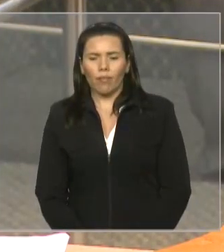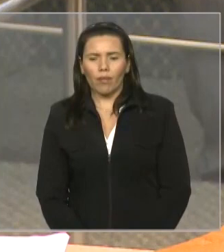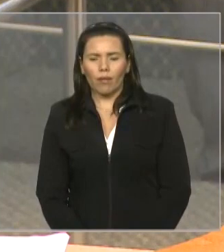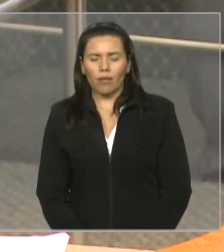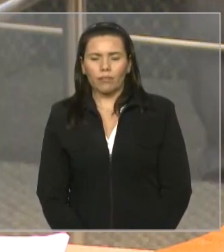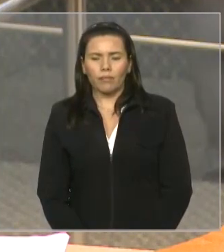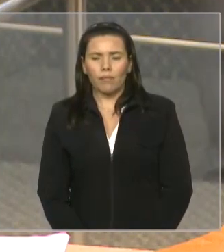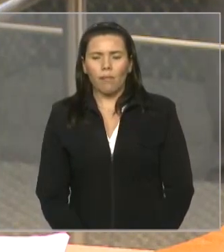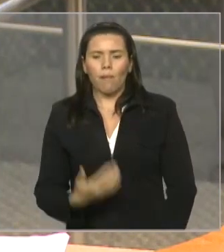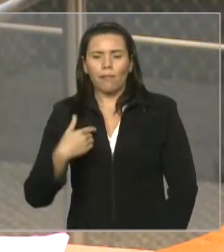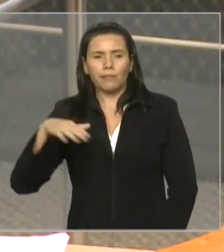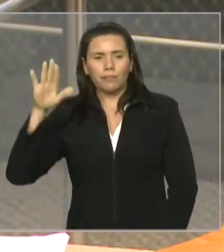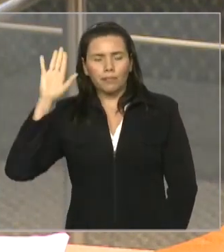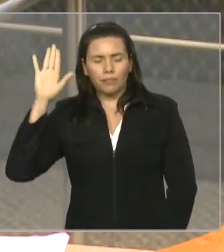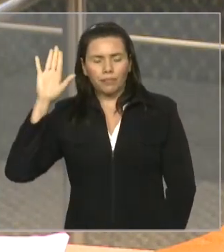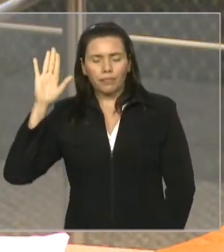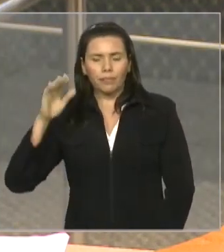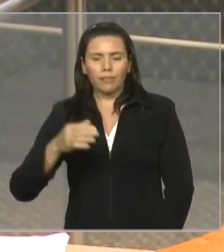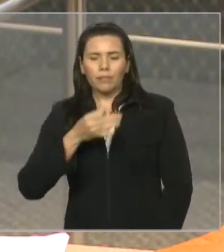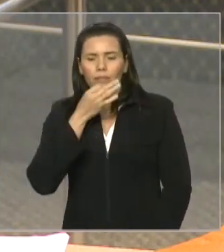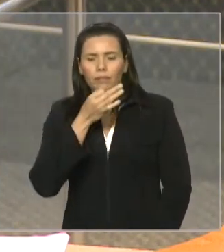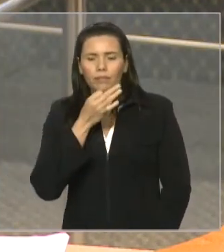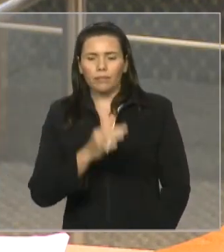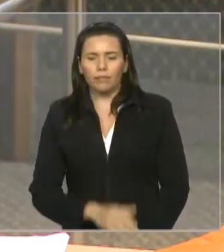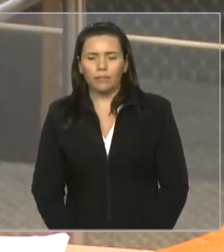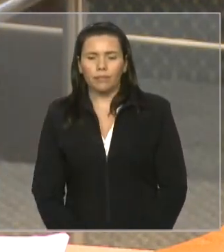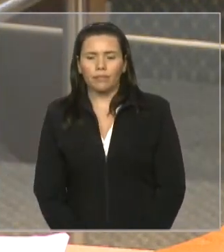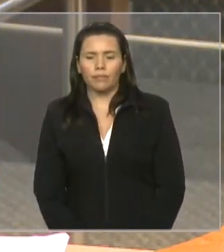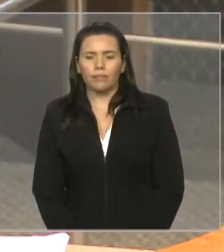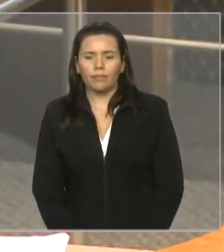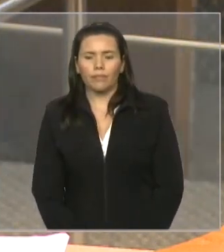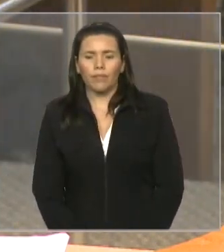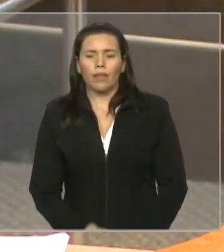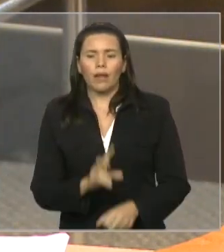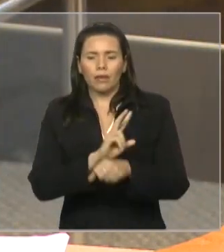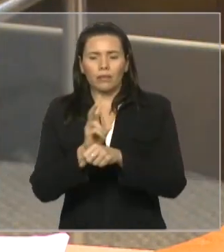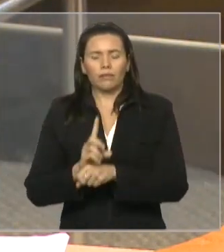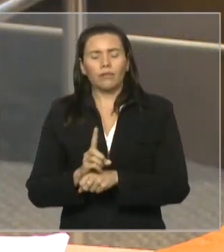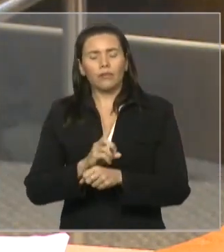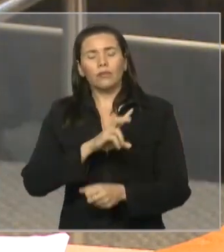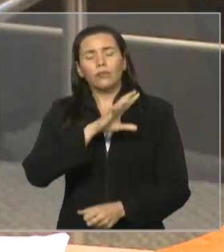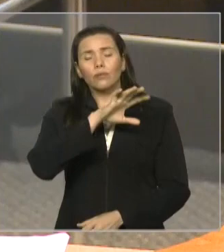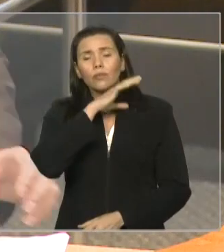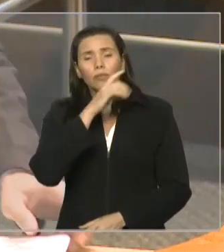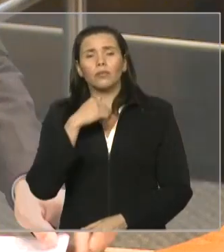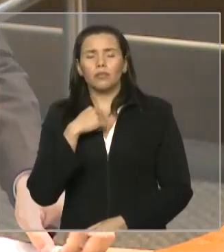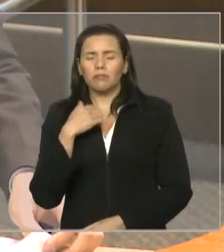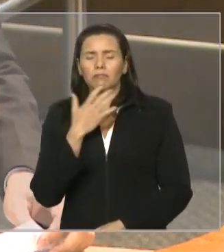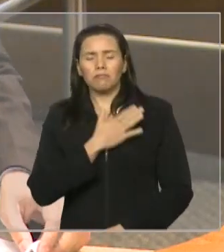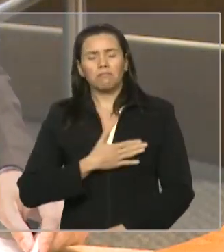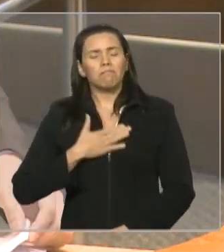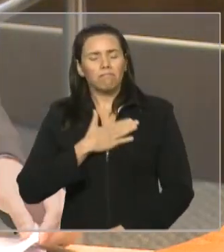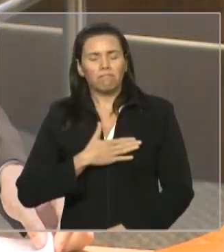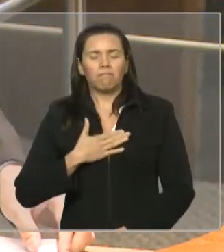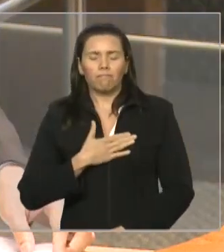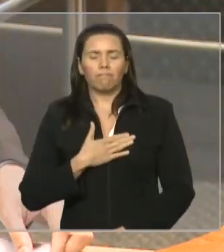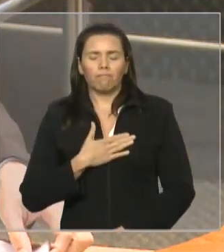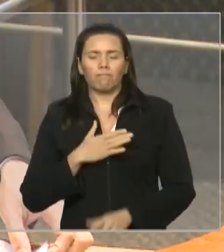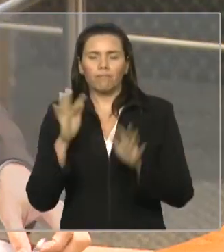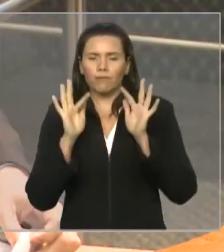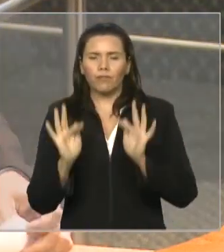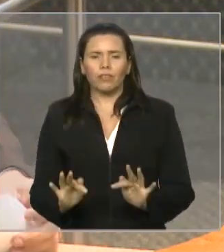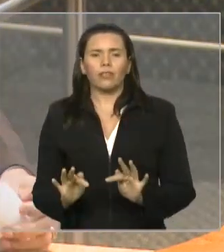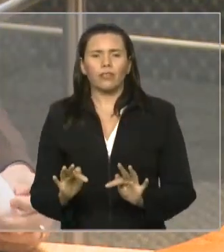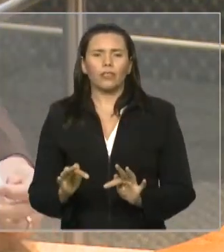Deputado Wendel, só a parte. Sobre a questão da defesa dos animais, fico muito feliz com todo esse, com essa